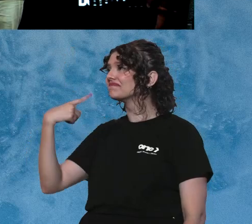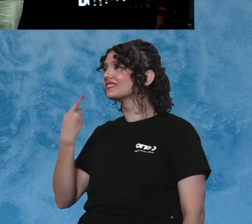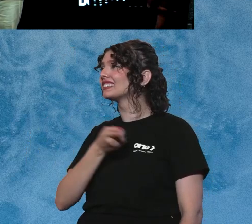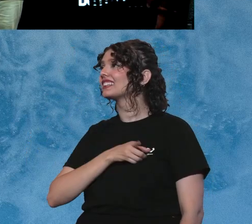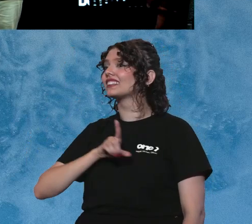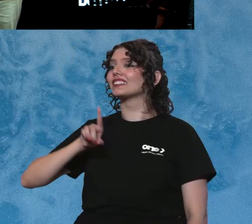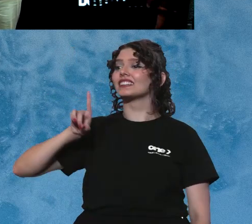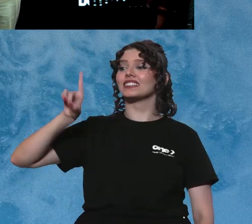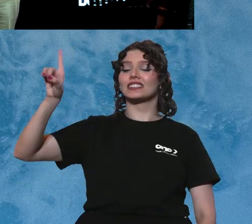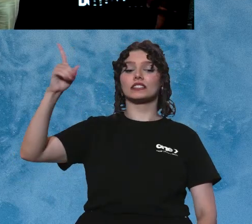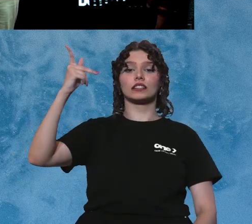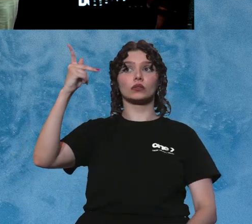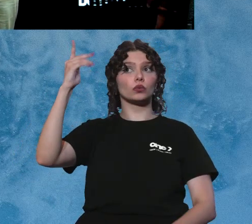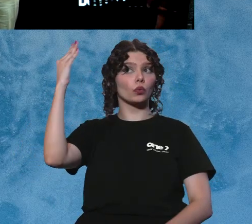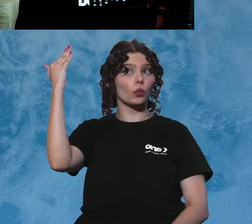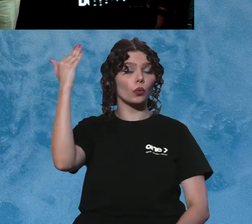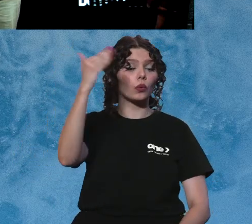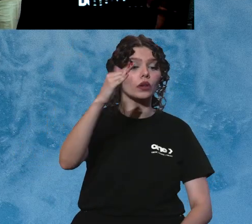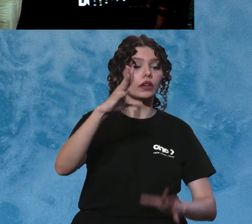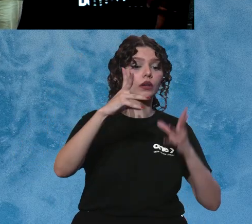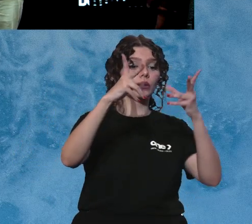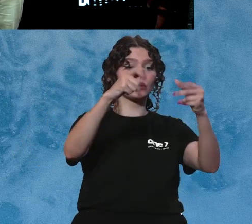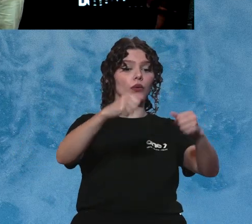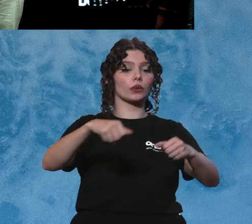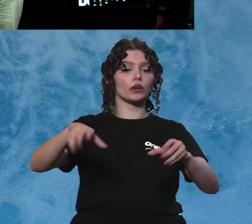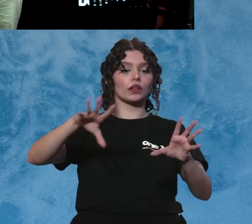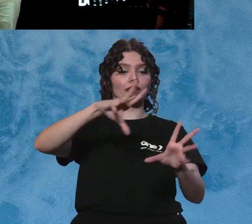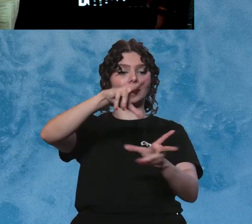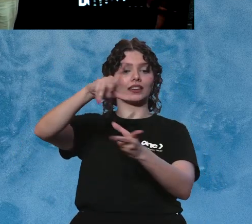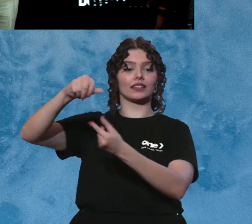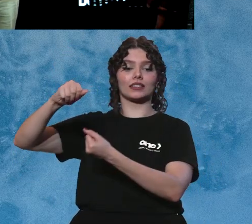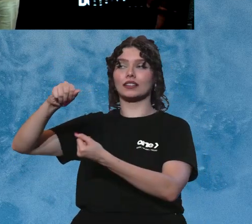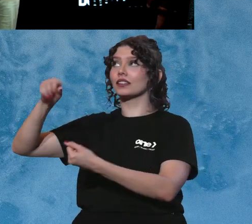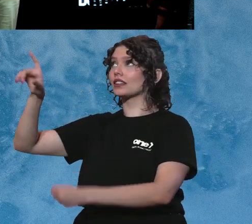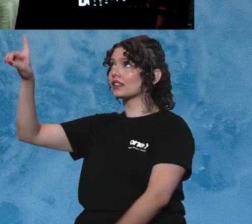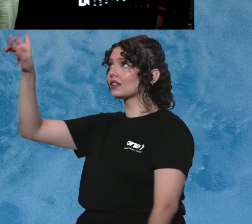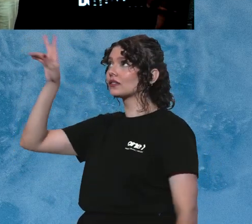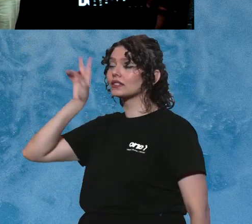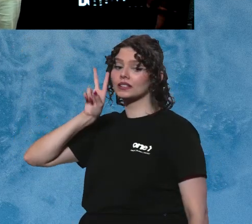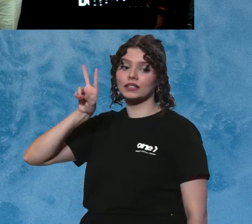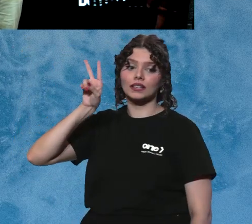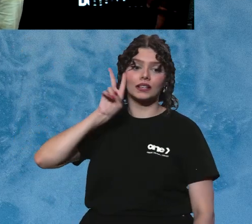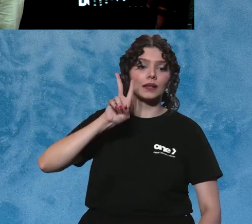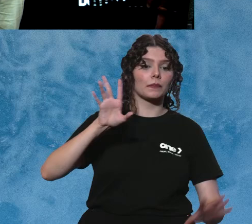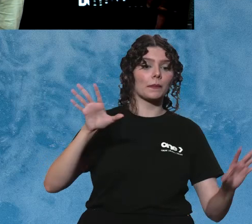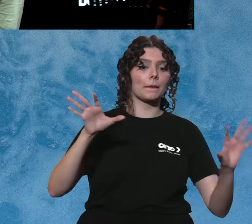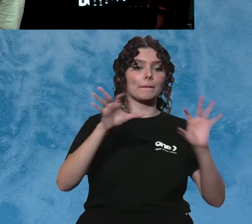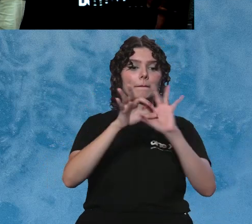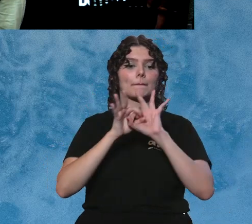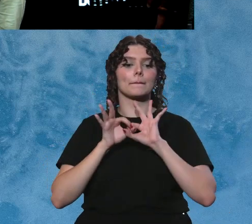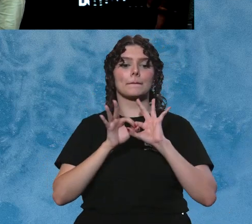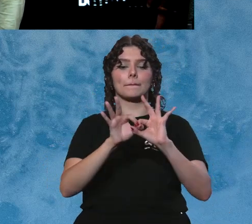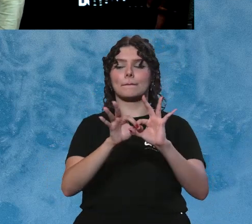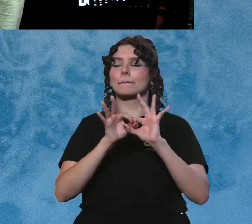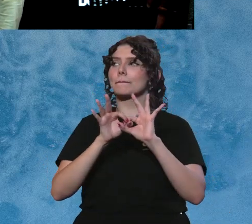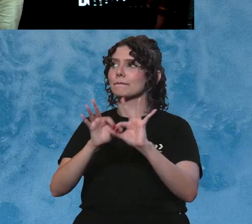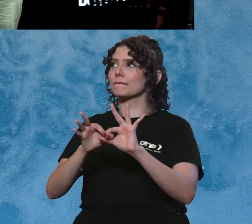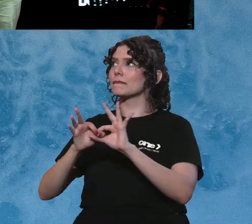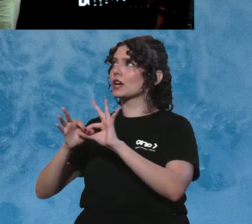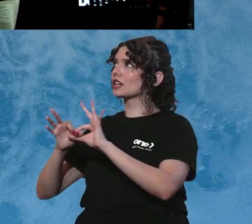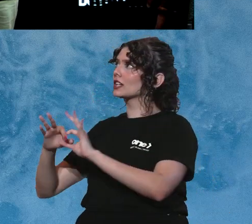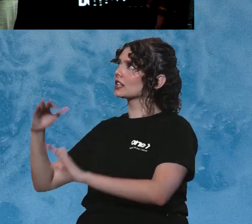as suas ordenanças estão em toda a terra, ele se lembra para sempre da sua aliança, da palavra que ordenou por